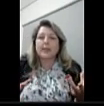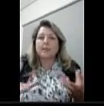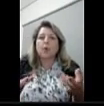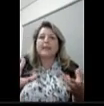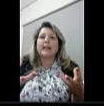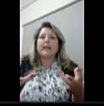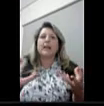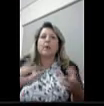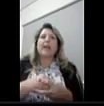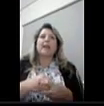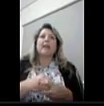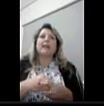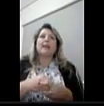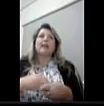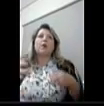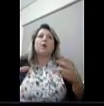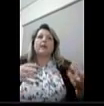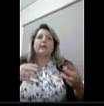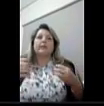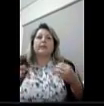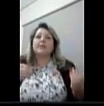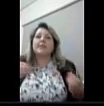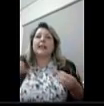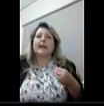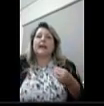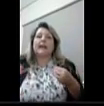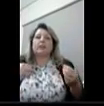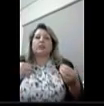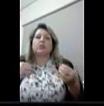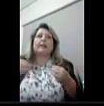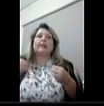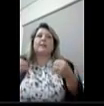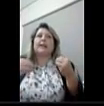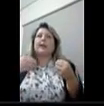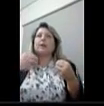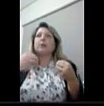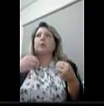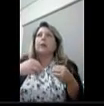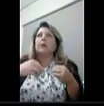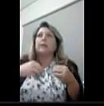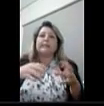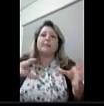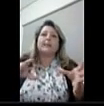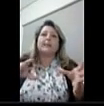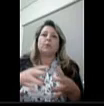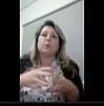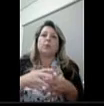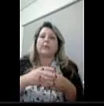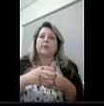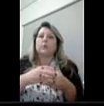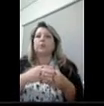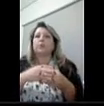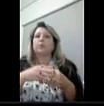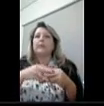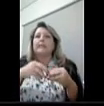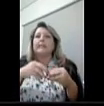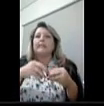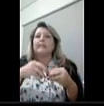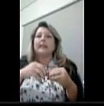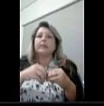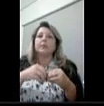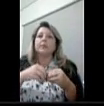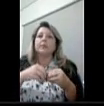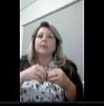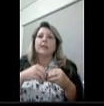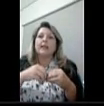exemplo, combinar com ela, olha, vamos lá, a gente vai trabalhar com determinado conteúdo, né?